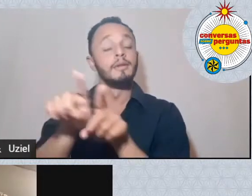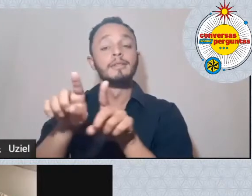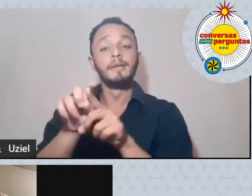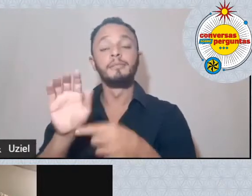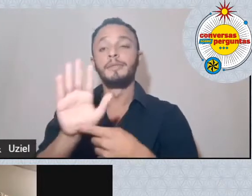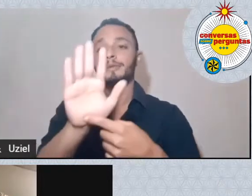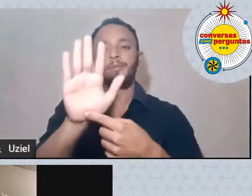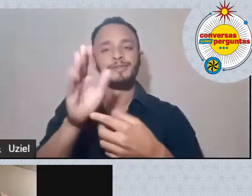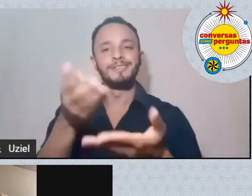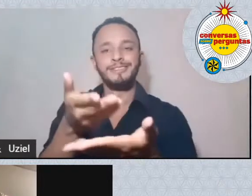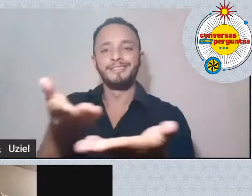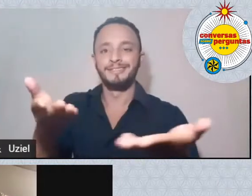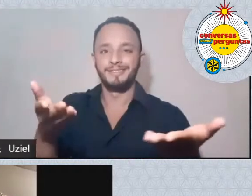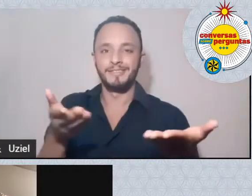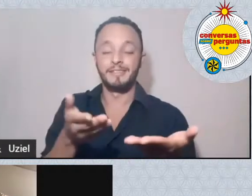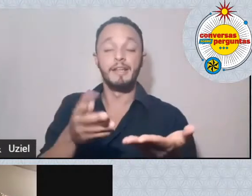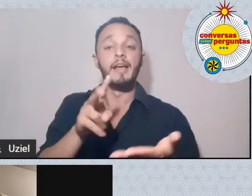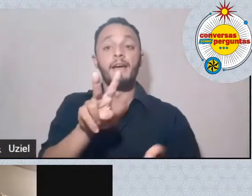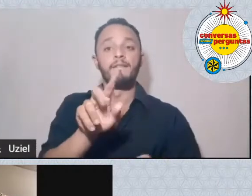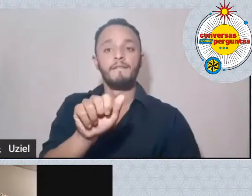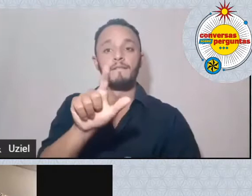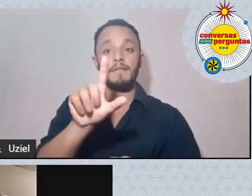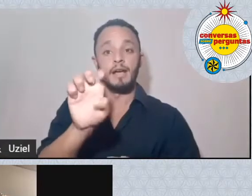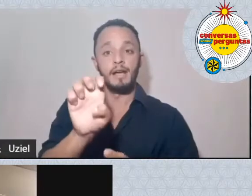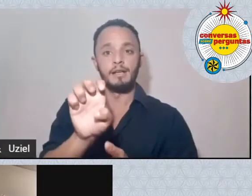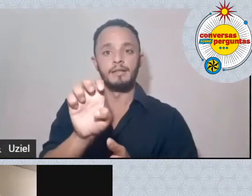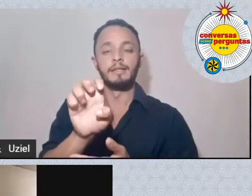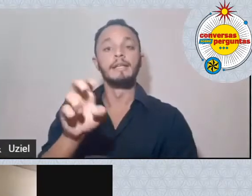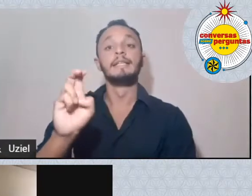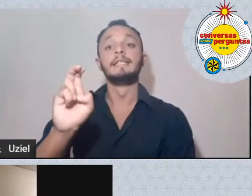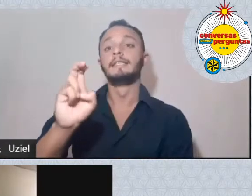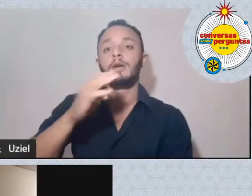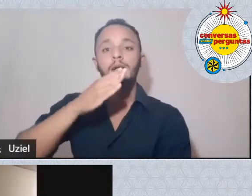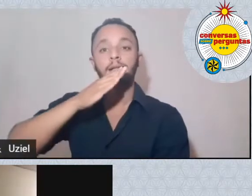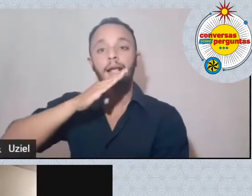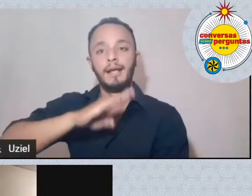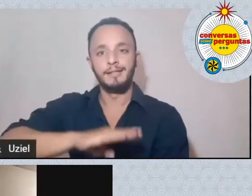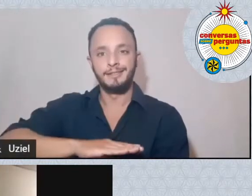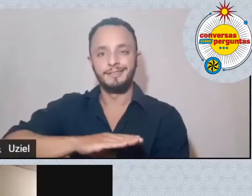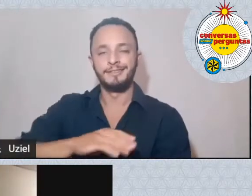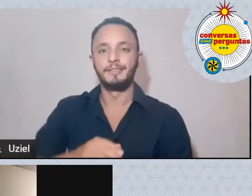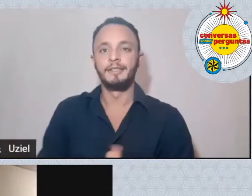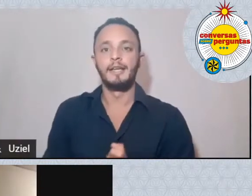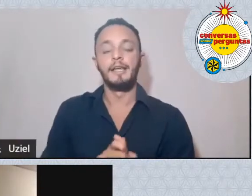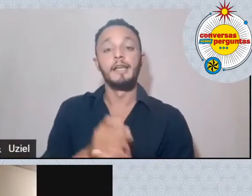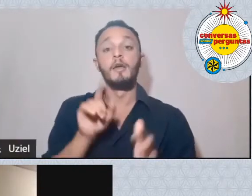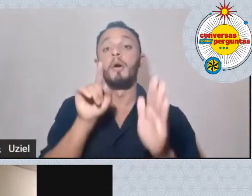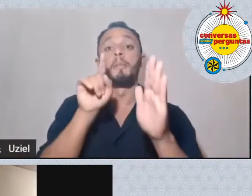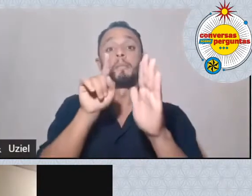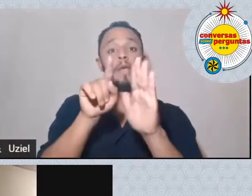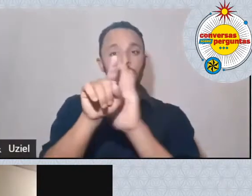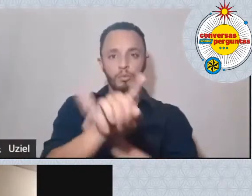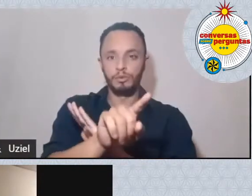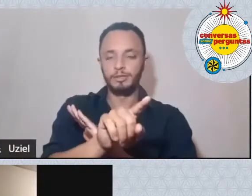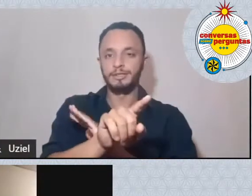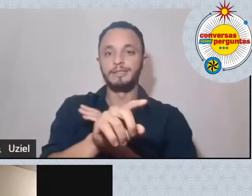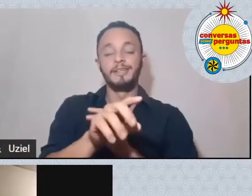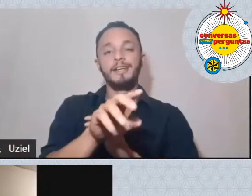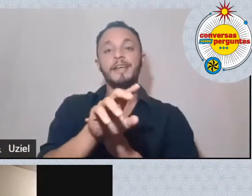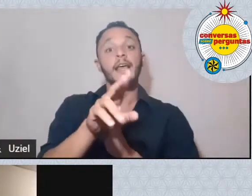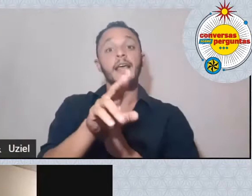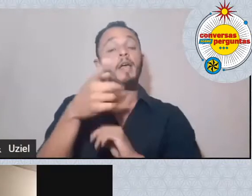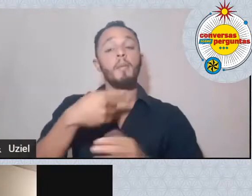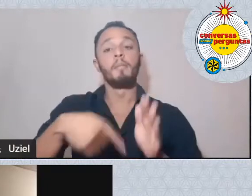Gerais Vale, às 5 da tarde, como sempre. O webinário conversa sobre perguntas, é uma realização da Secretaria Especial de Cultura,